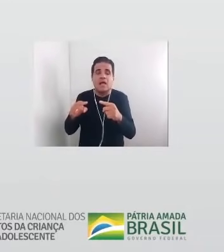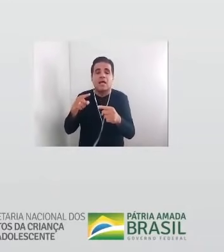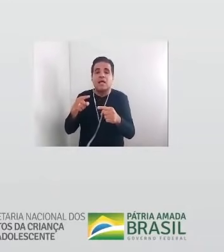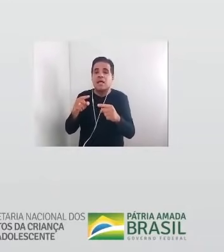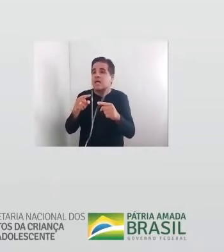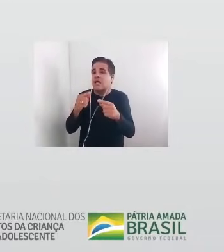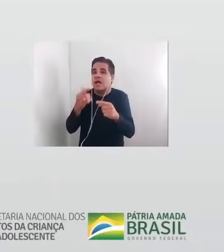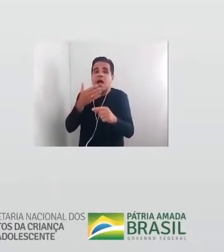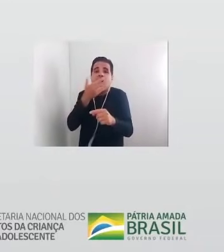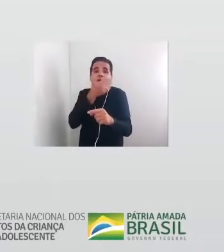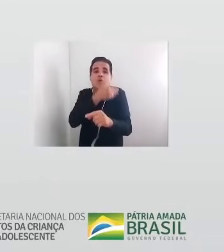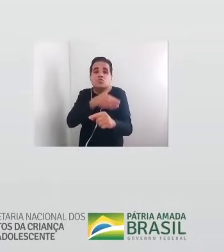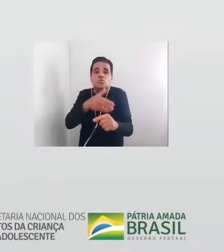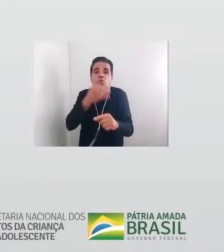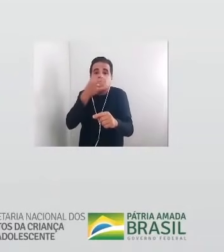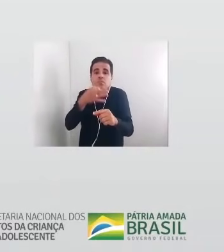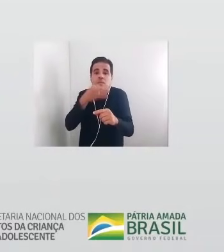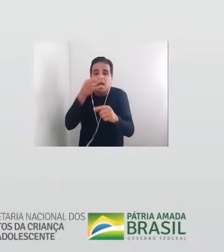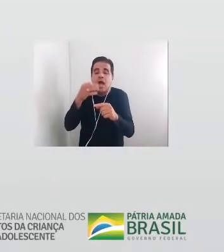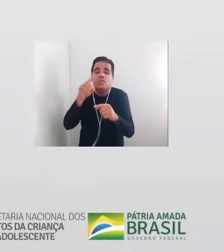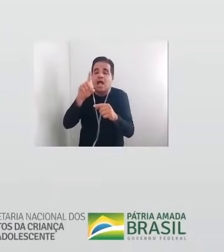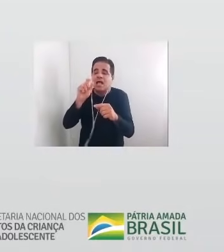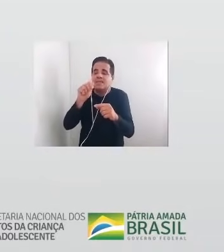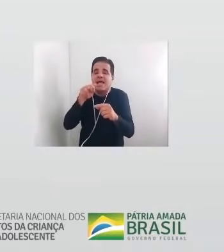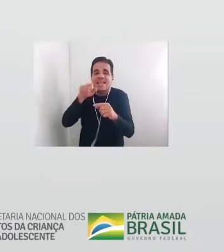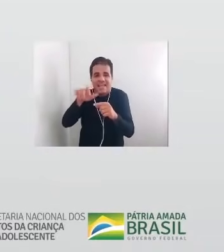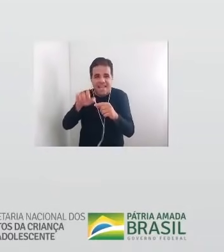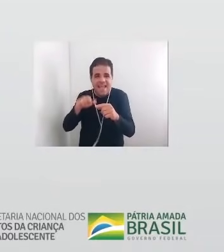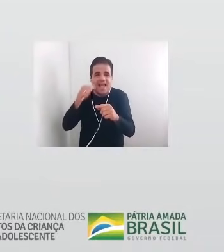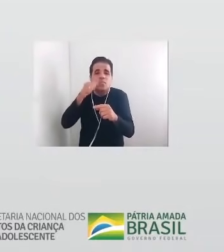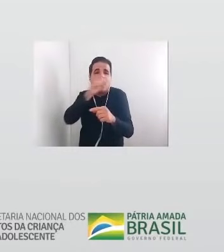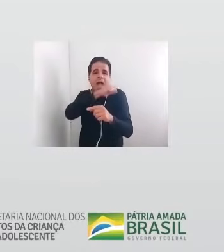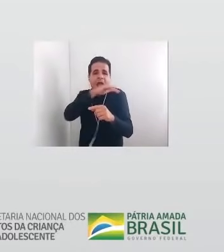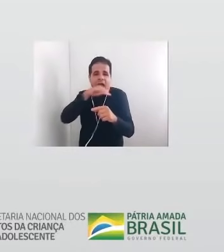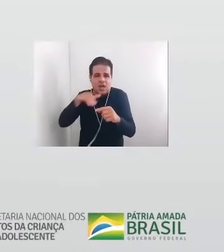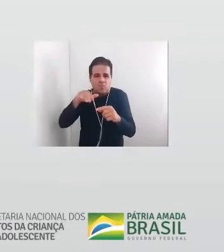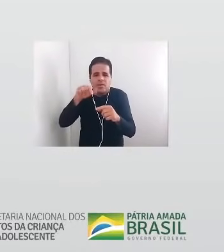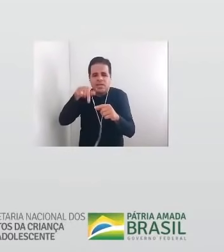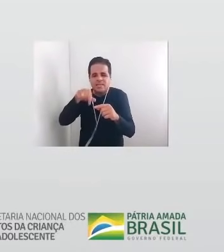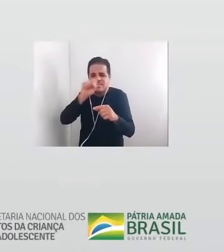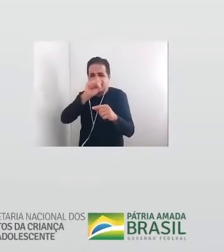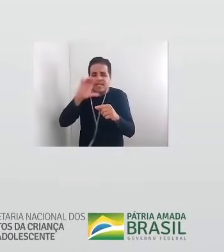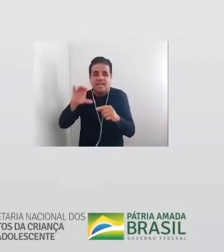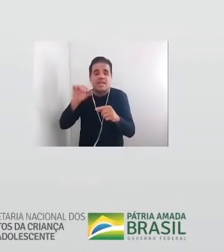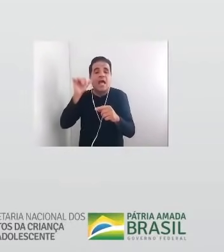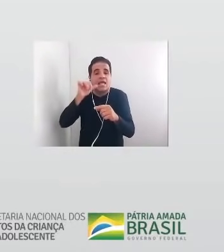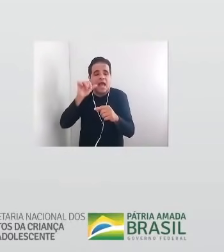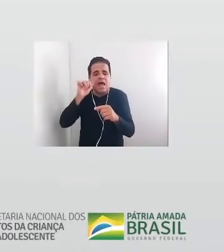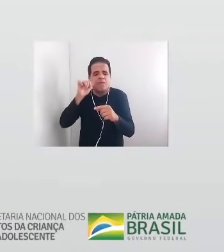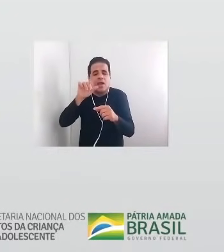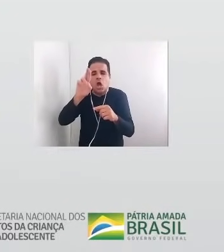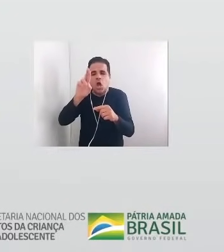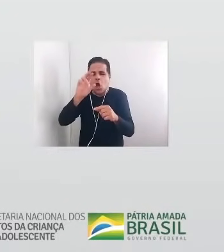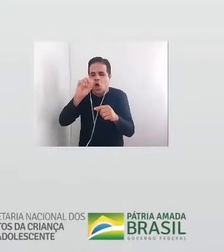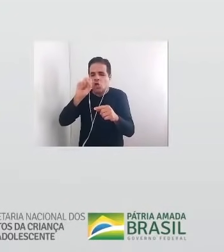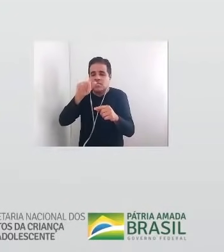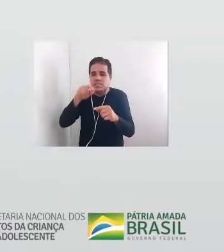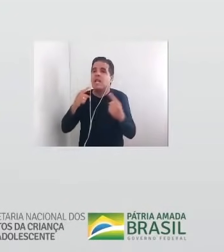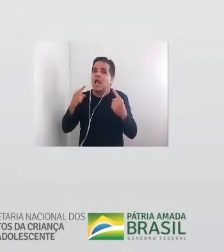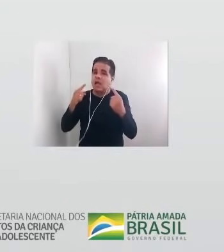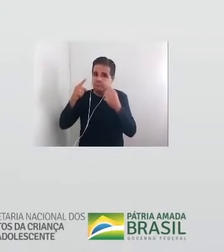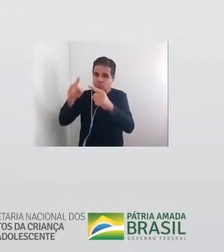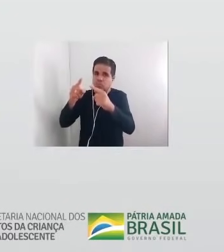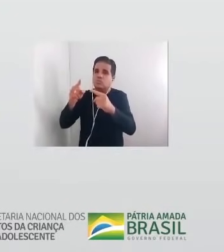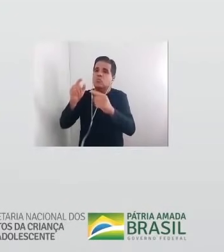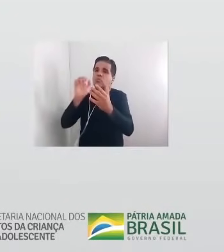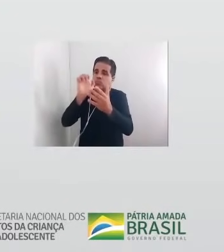família da Daniele, que é uma aluna aqui de Santa Catarina. E a mãe dela, Dona Rosana, entrou com uma ação judicial contra o Estado. Então, agora,